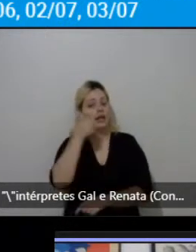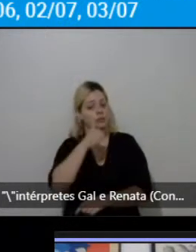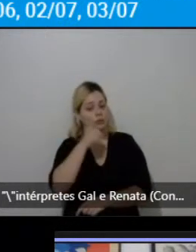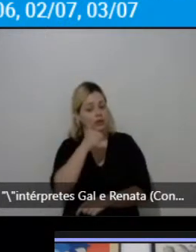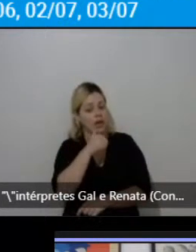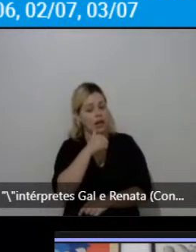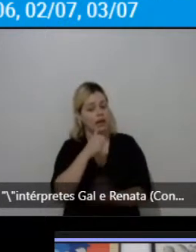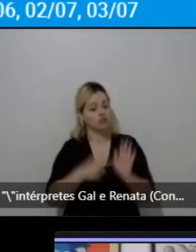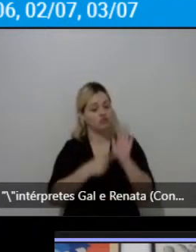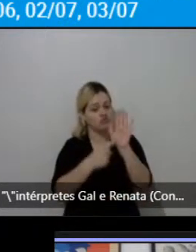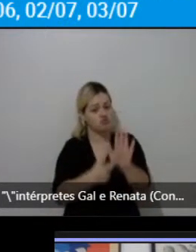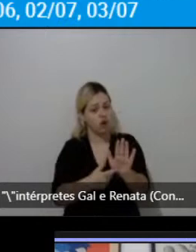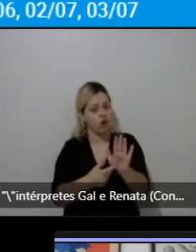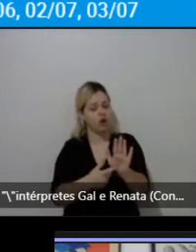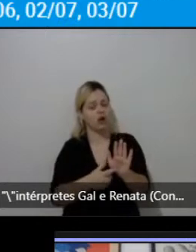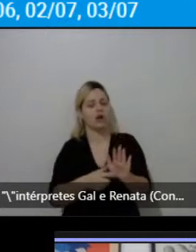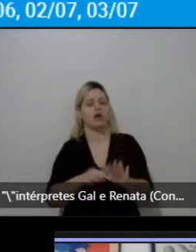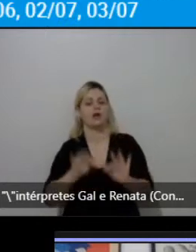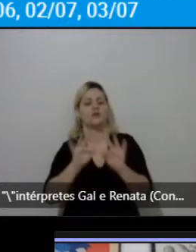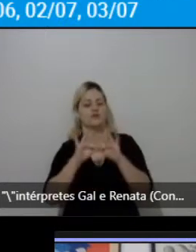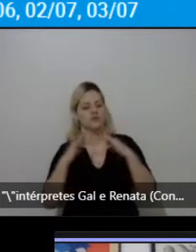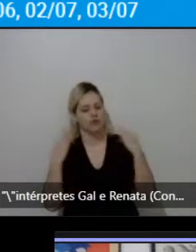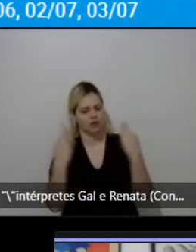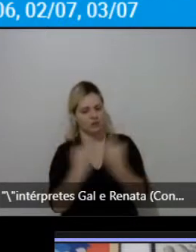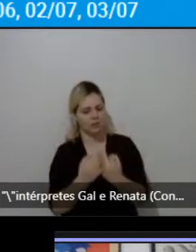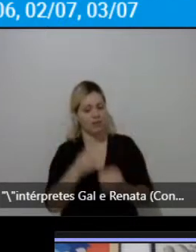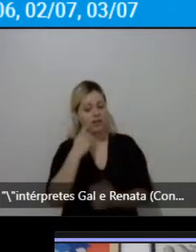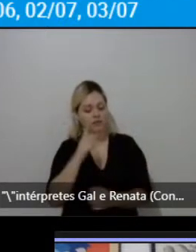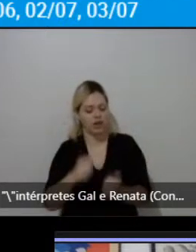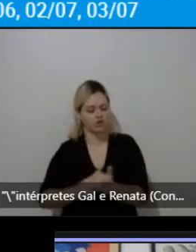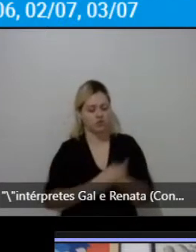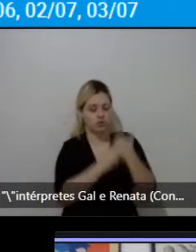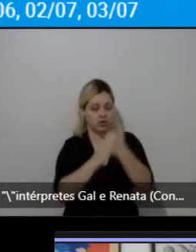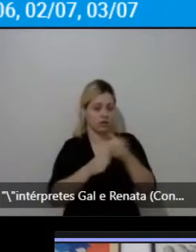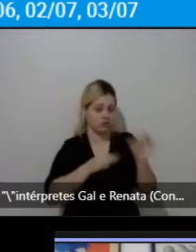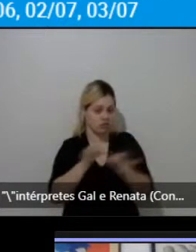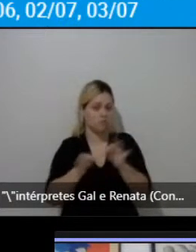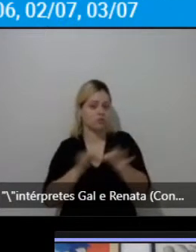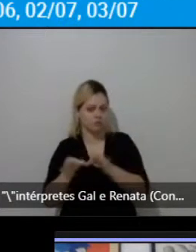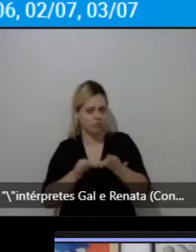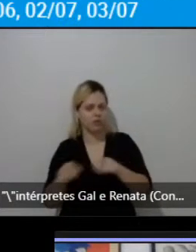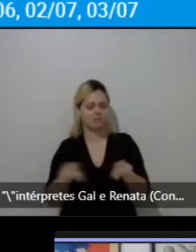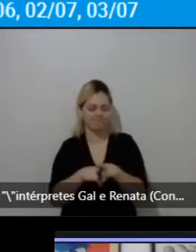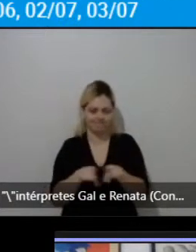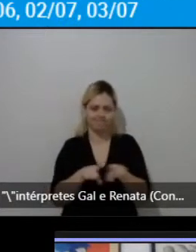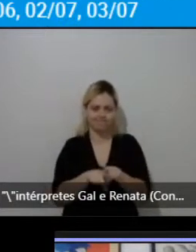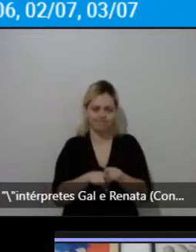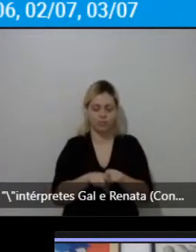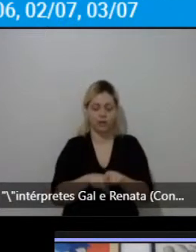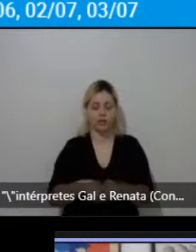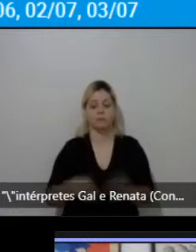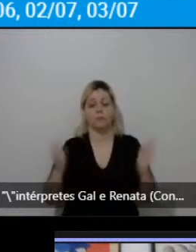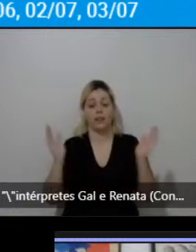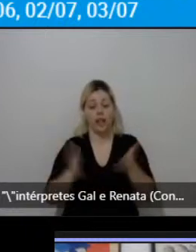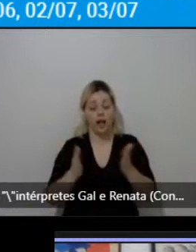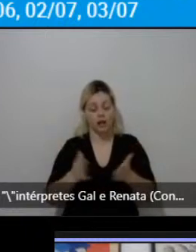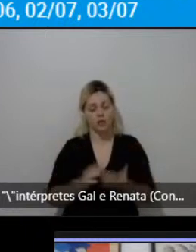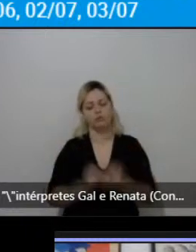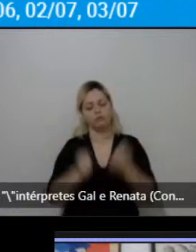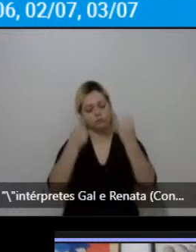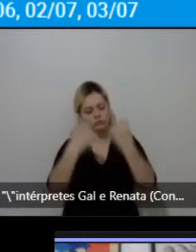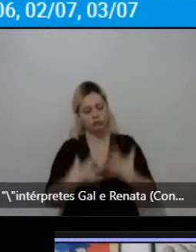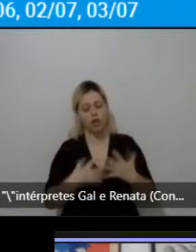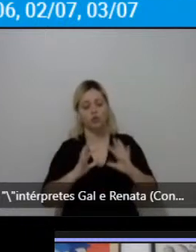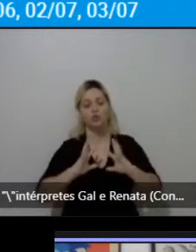que são a sustentação dos movimentos. Então, isso desde lá, de uma luta por moradia, né? Não estou falando que agora isso está, né? Os